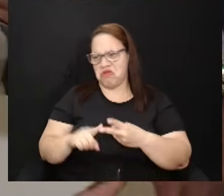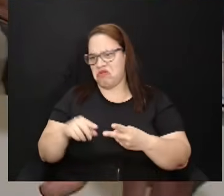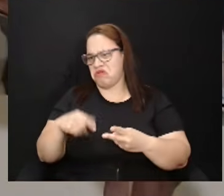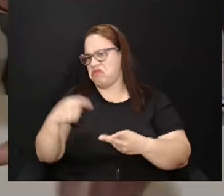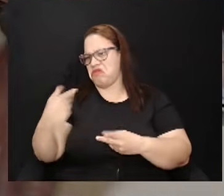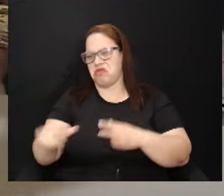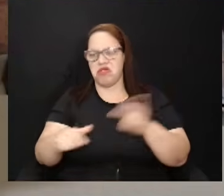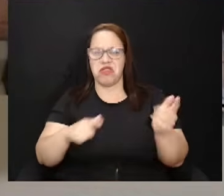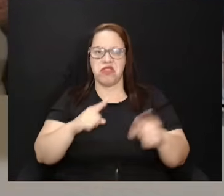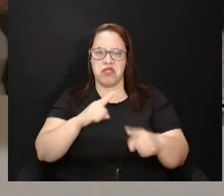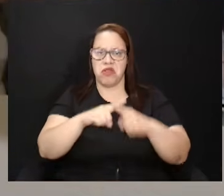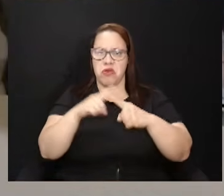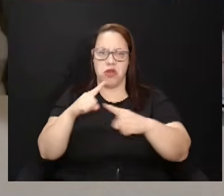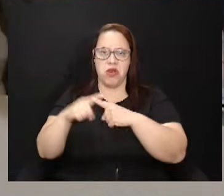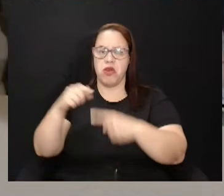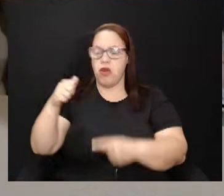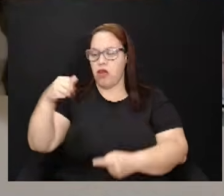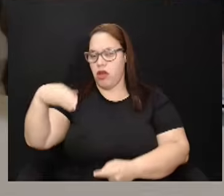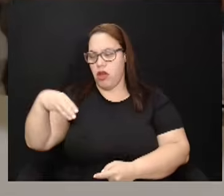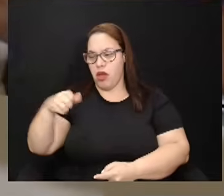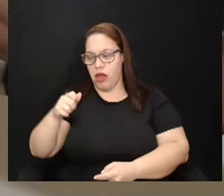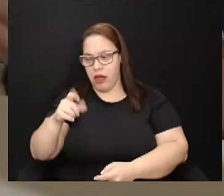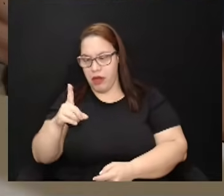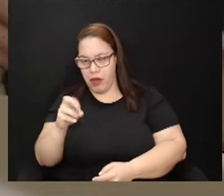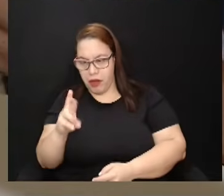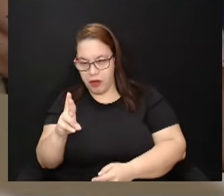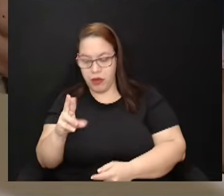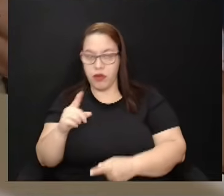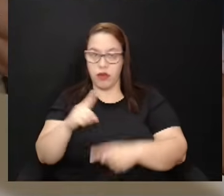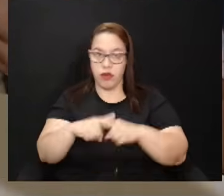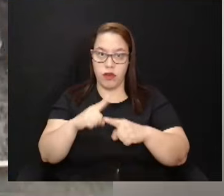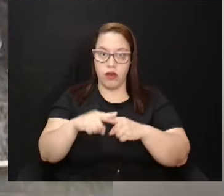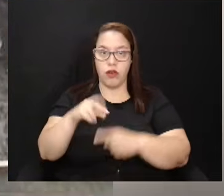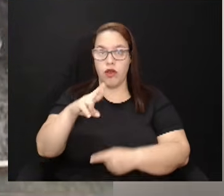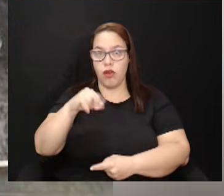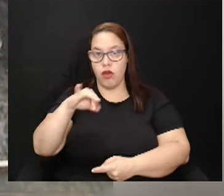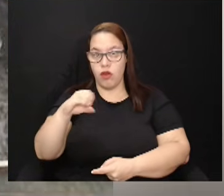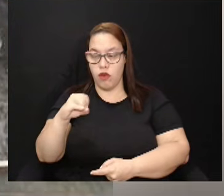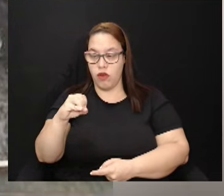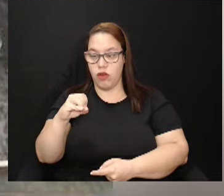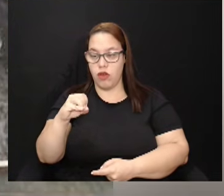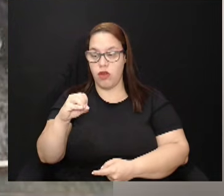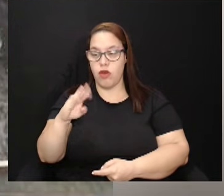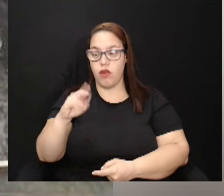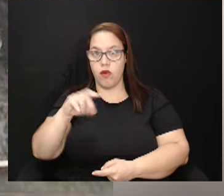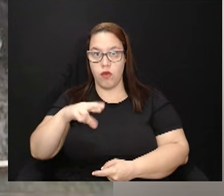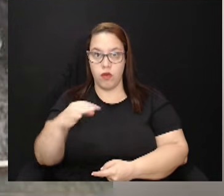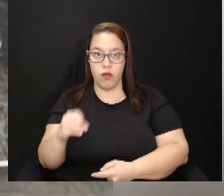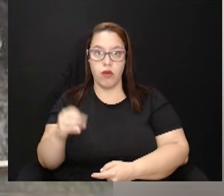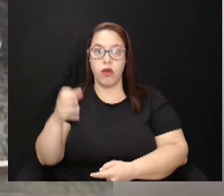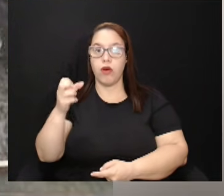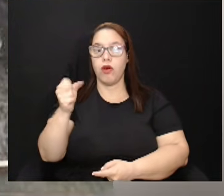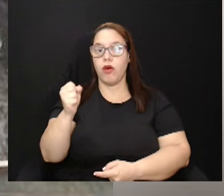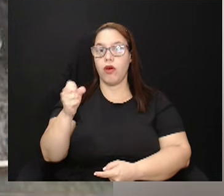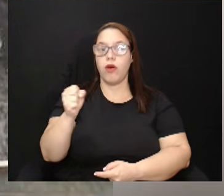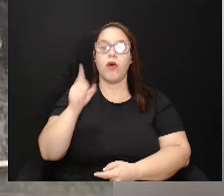amadores que joguei. Eu joguei no Rio Branco, lá de Americana, e etc, etc. De